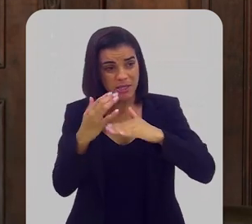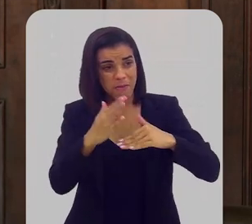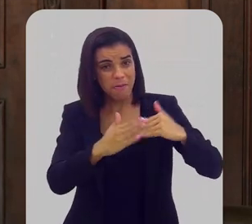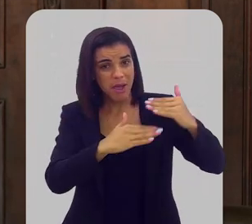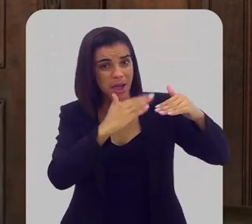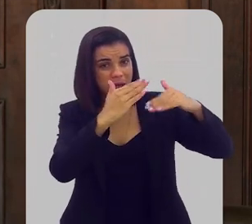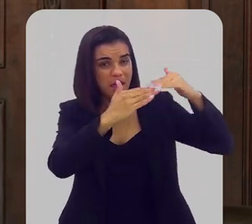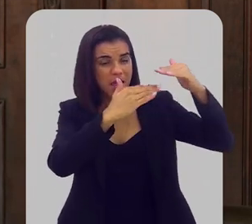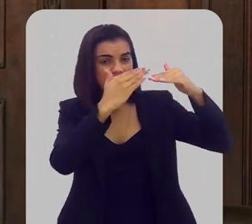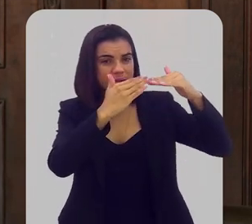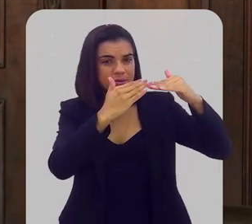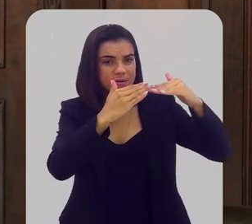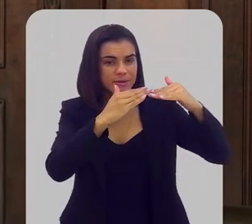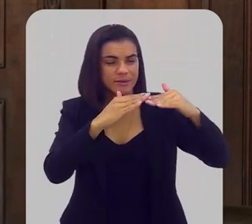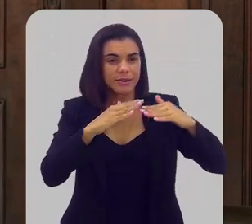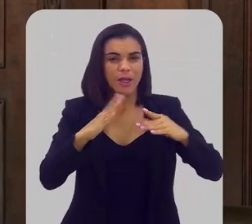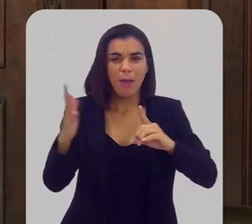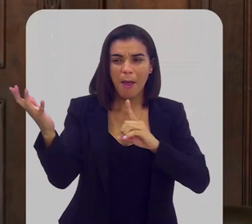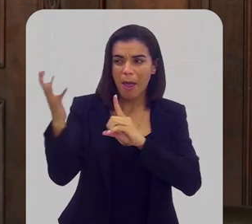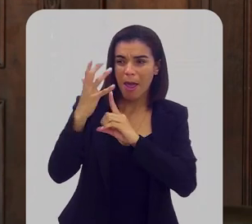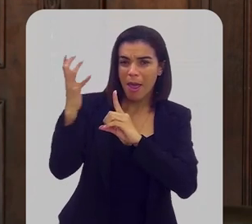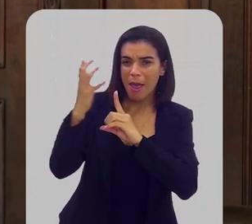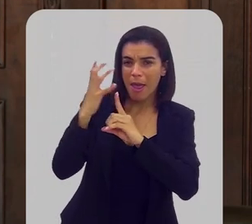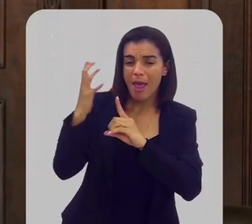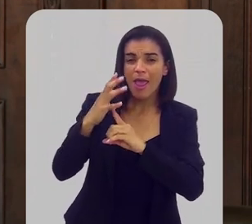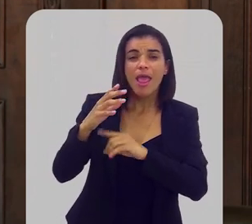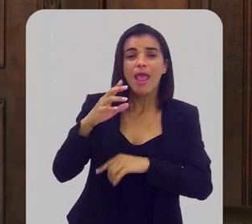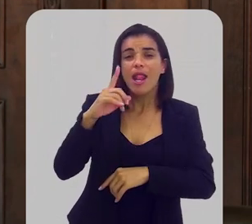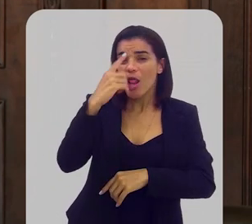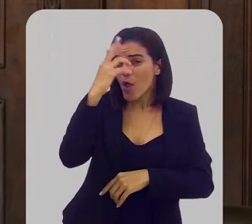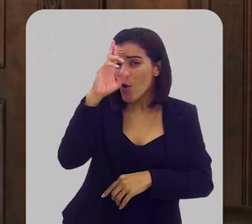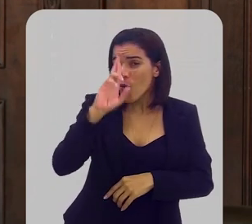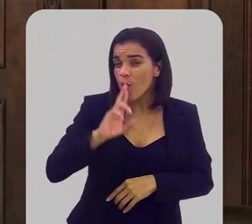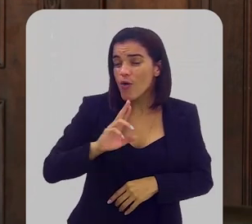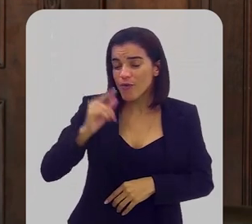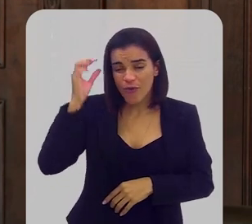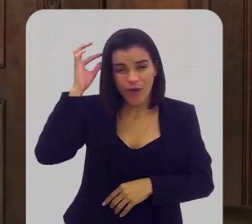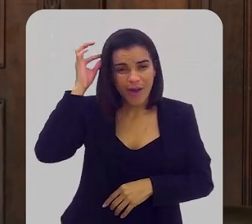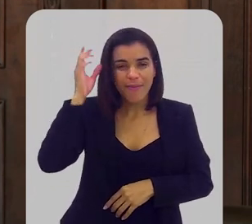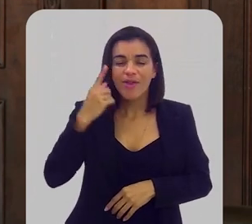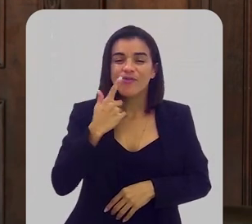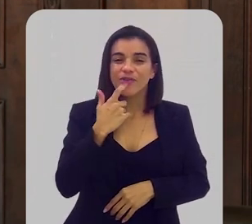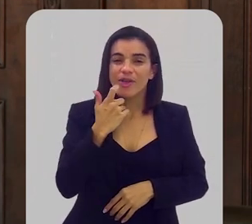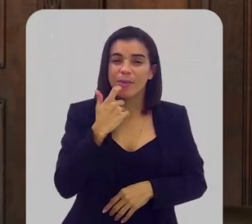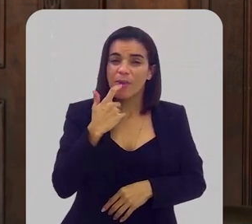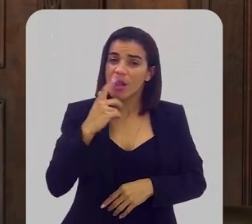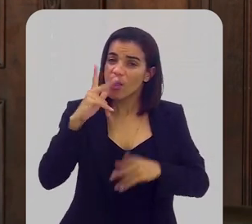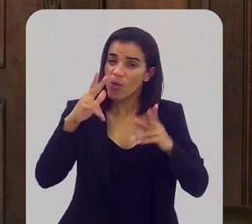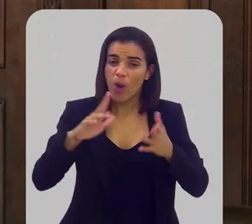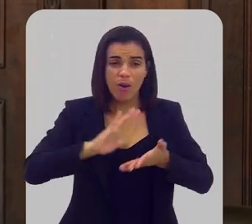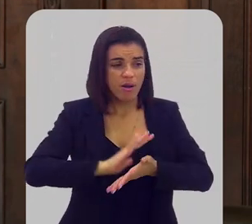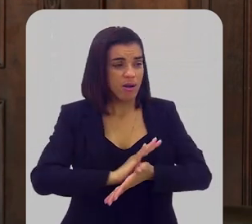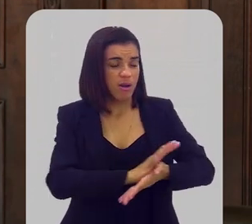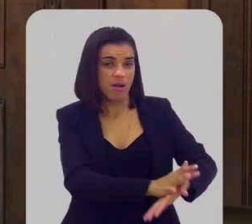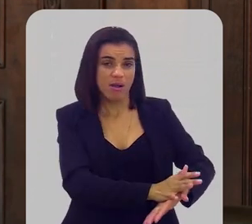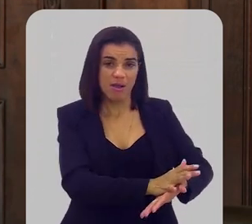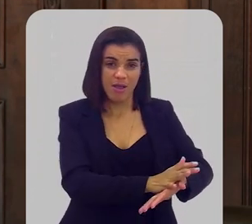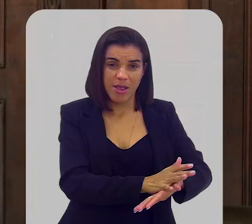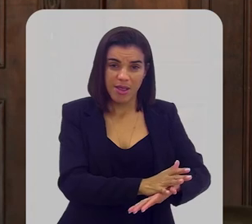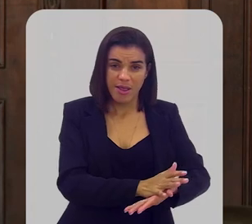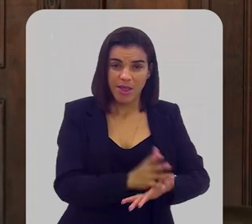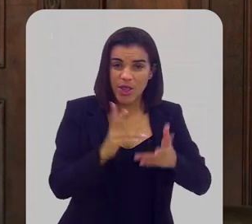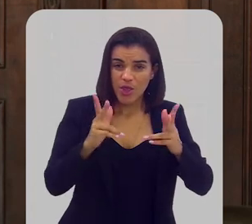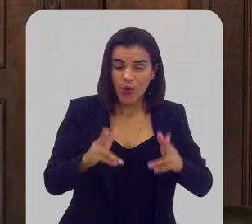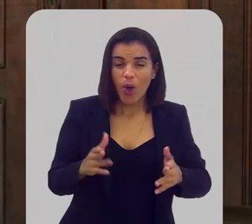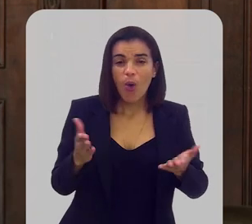veio crescer, ainda que tudo dissesse ao contrário. O pior de tudo, que o cara era ruivo. Naquela época, ser ruivo é como o